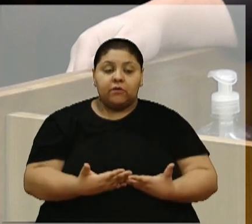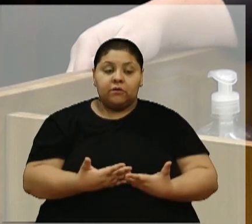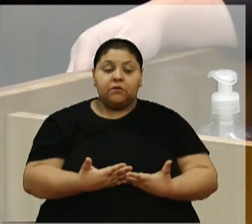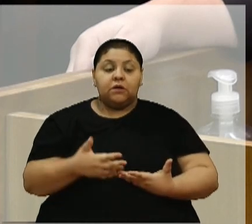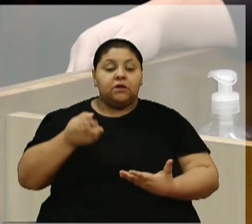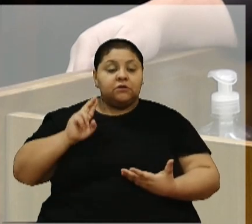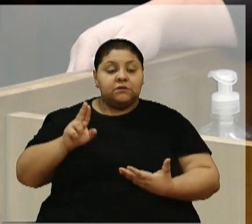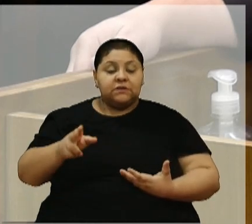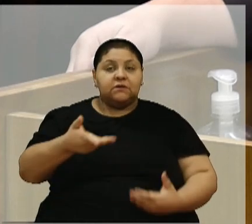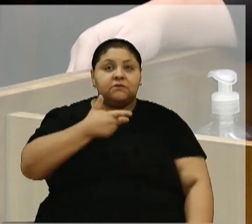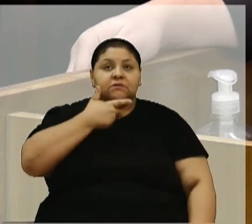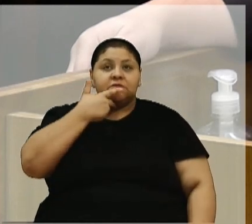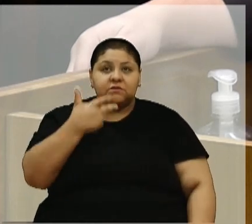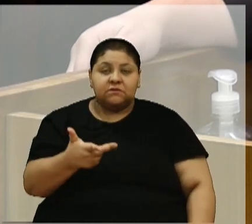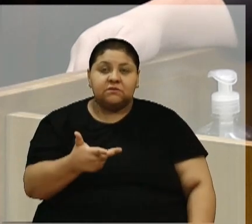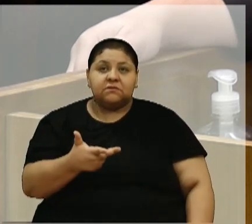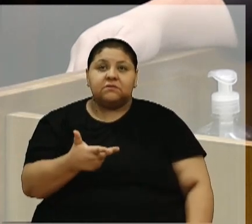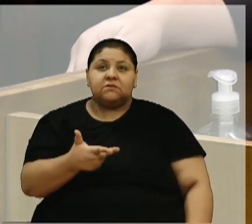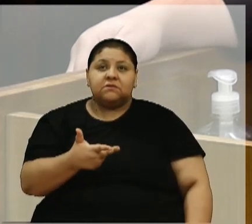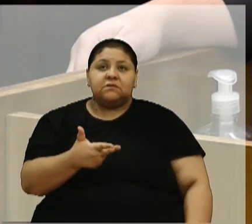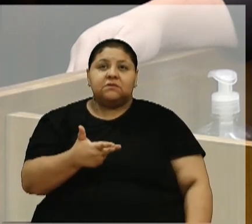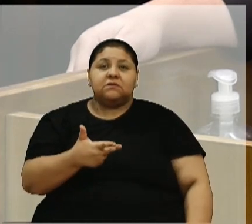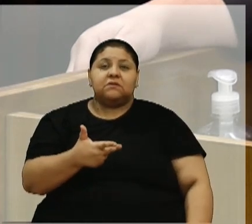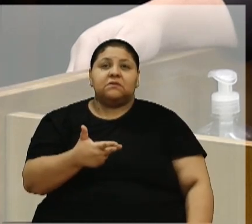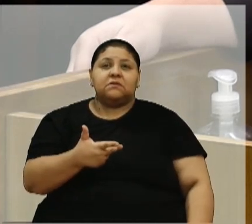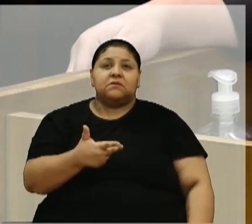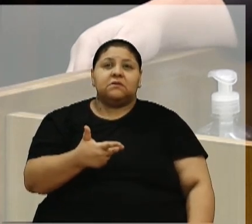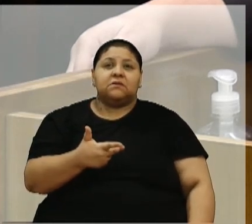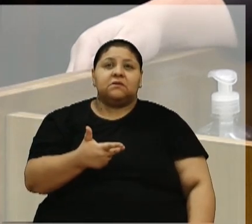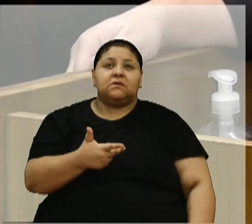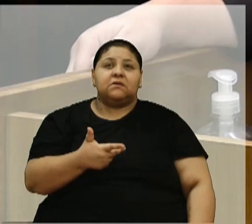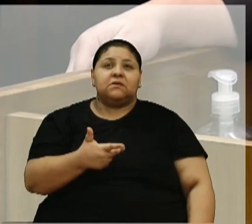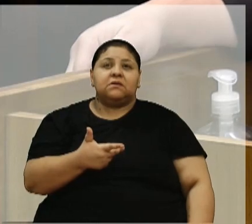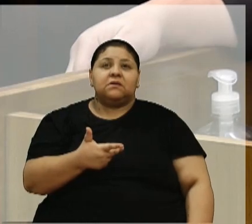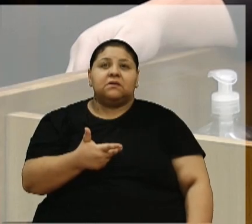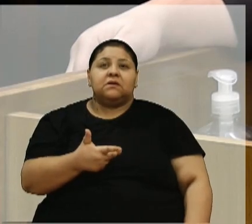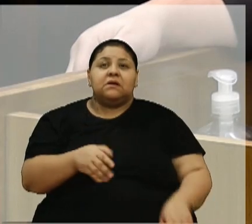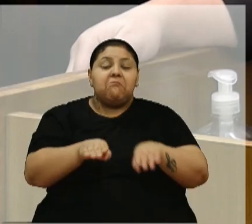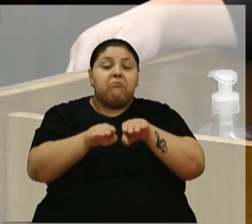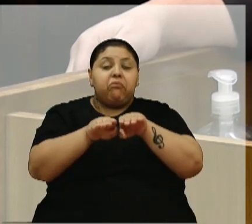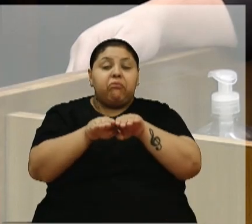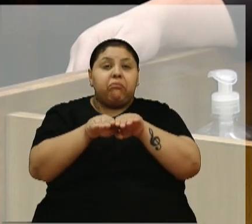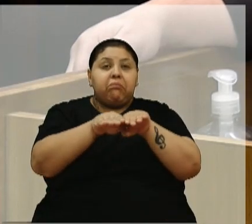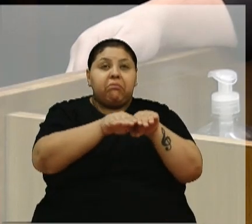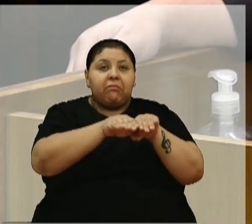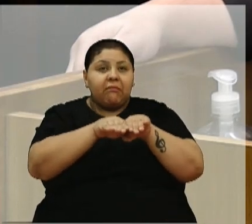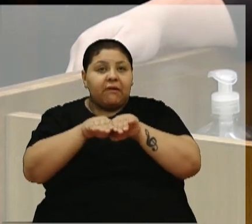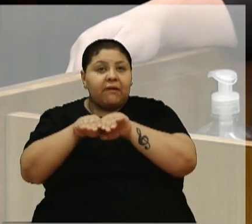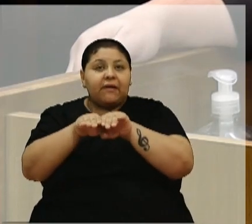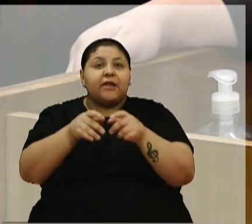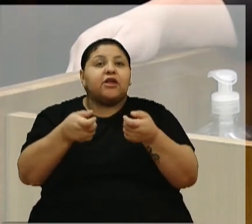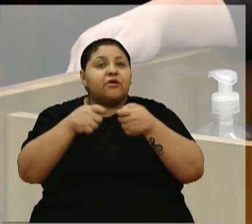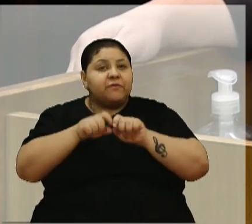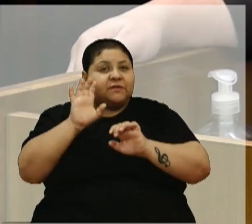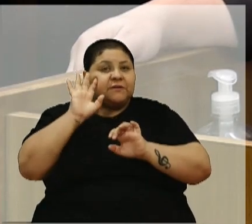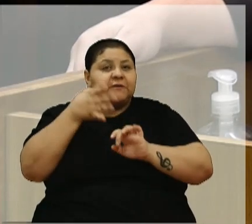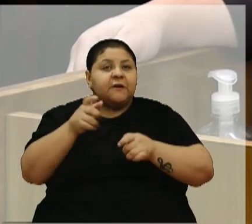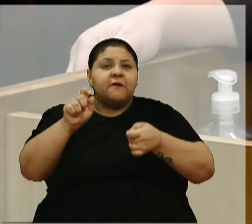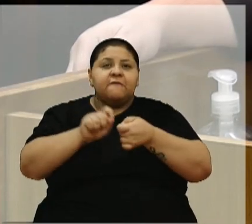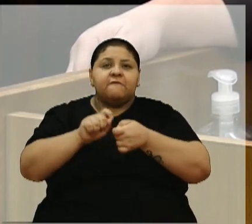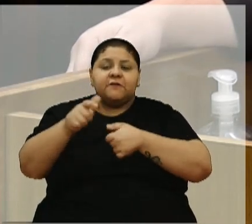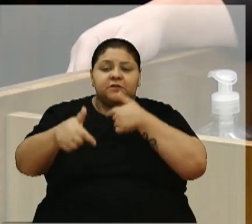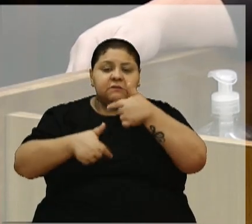sempre digo, a imparcialidade que deveria prevalecer. Fazer o nosso trabalho sem ter raiva, sem